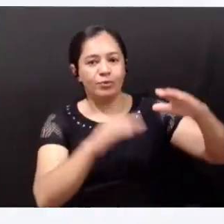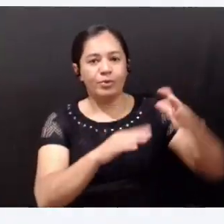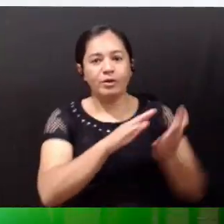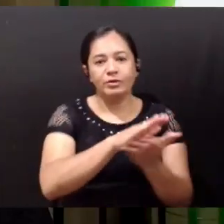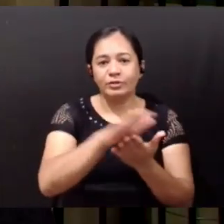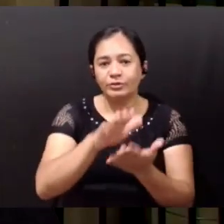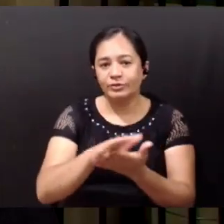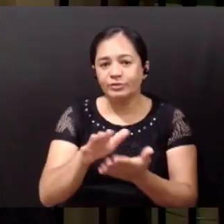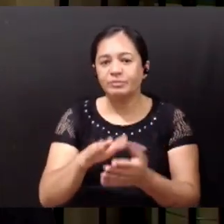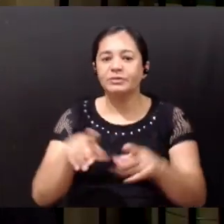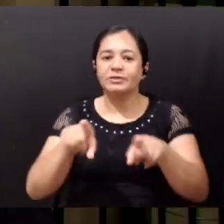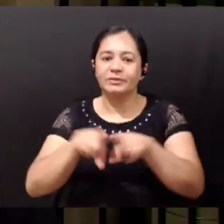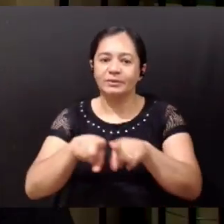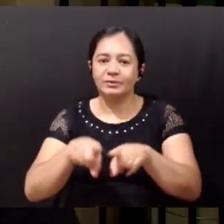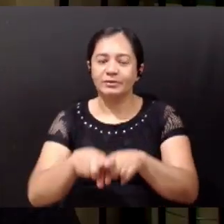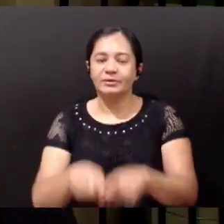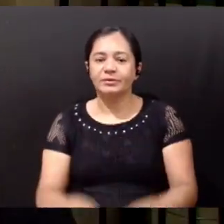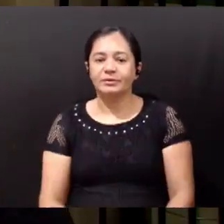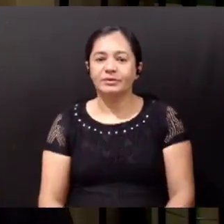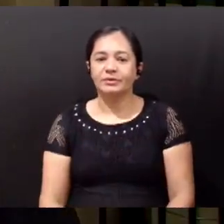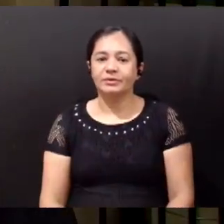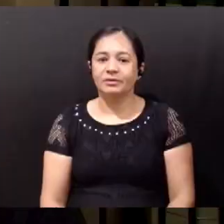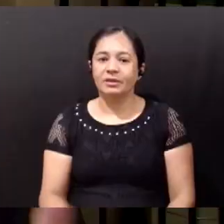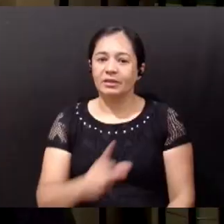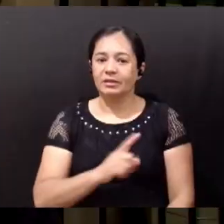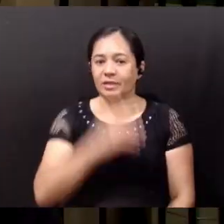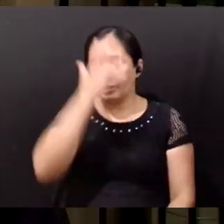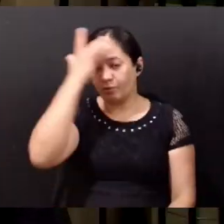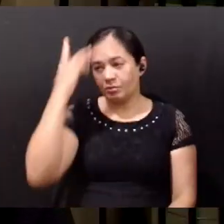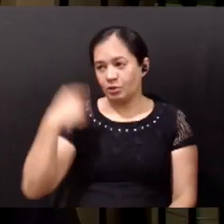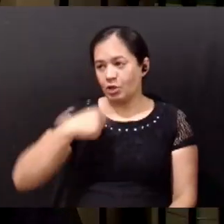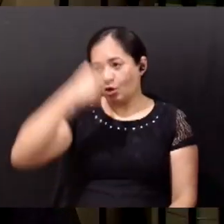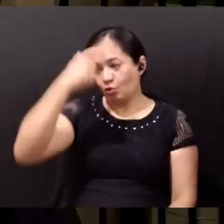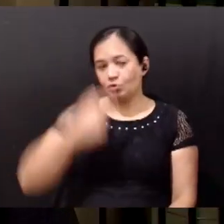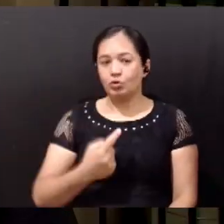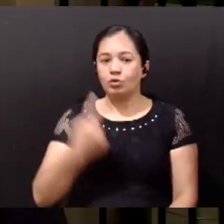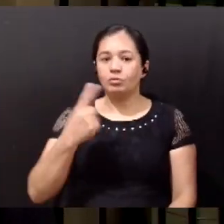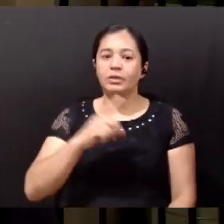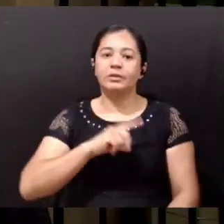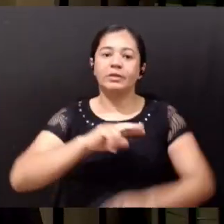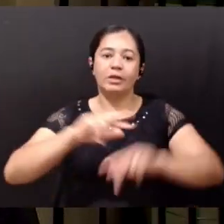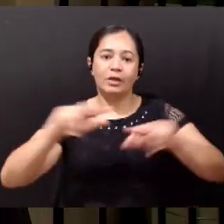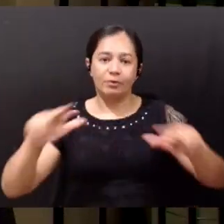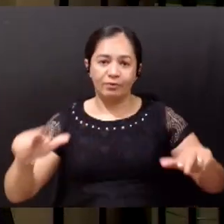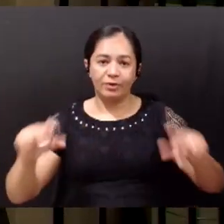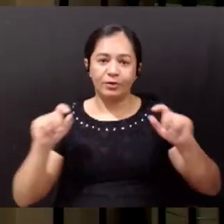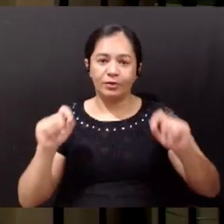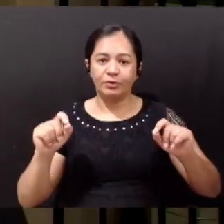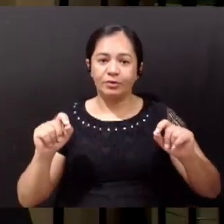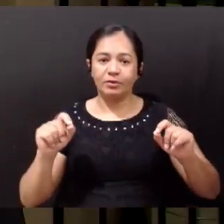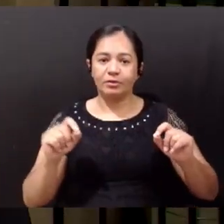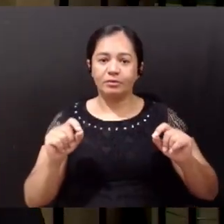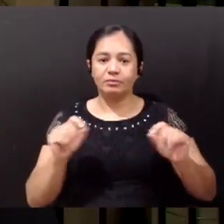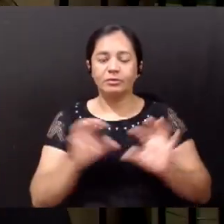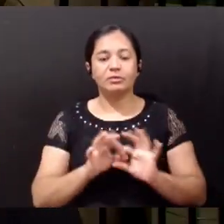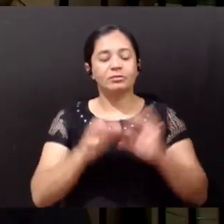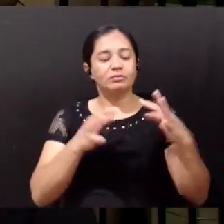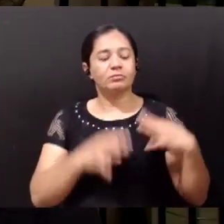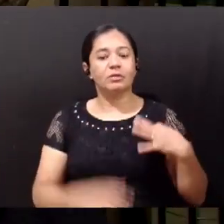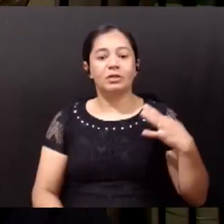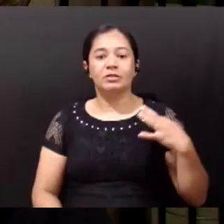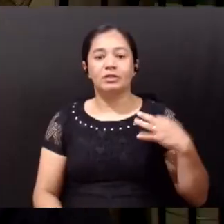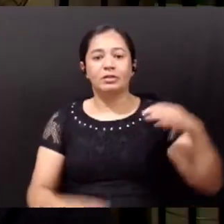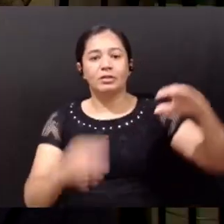doações. Existe um guardião, eu sou uma delas, existe várias que se prontificaram em vir abastecer a